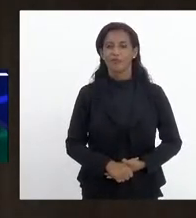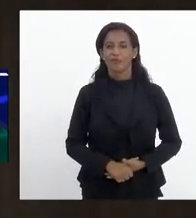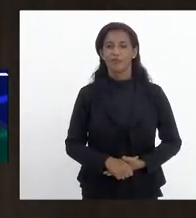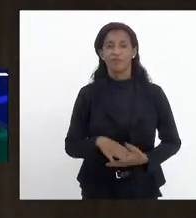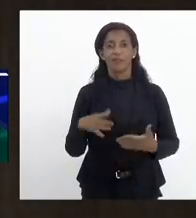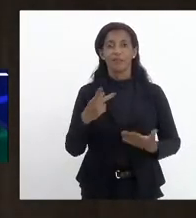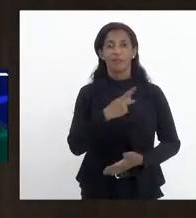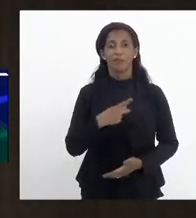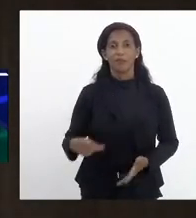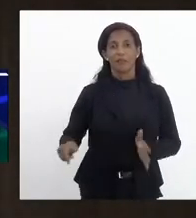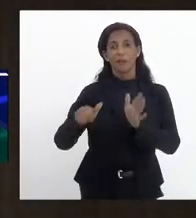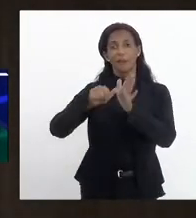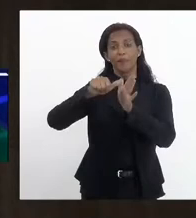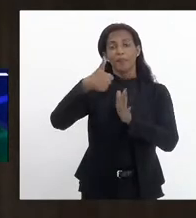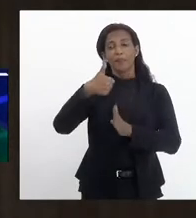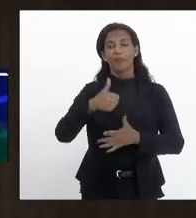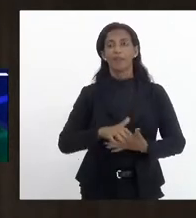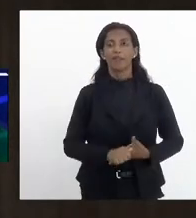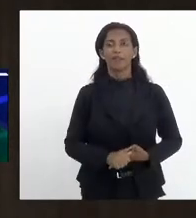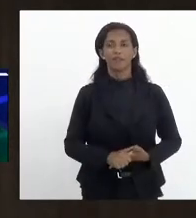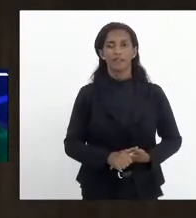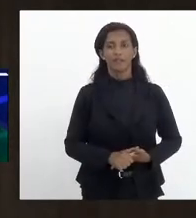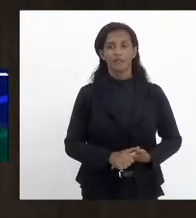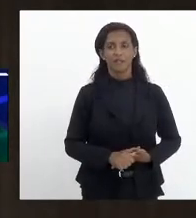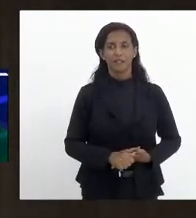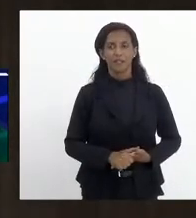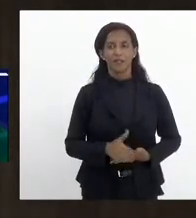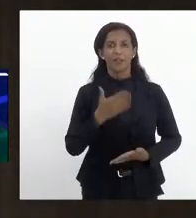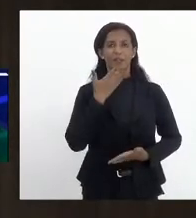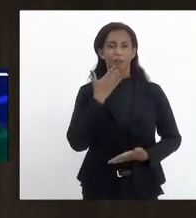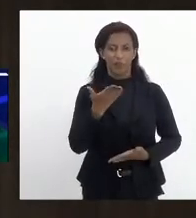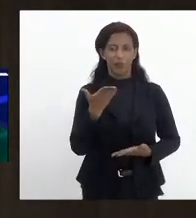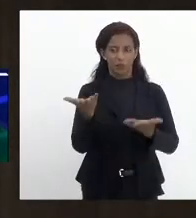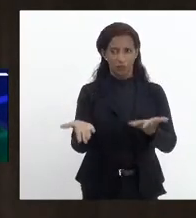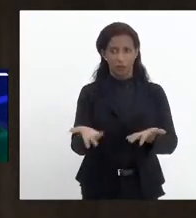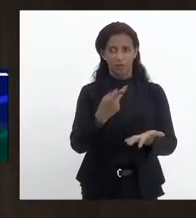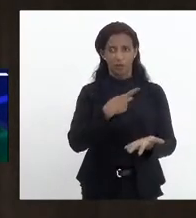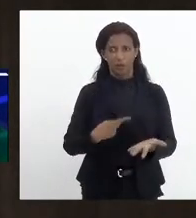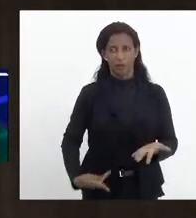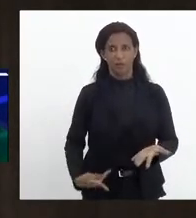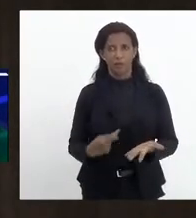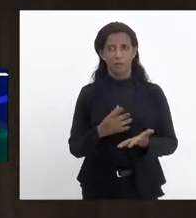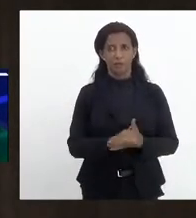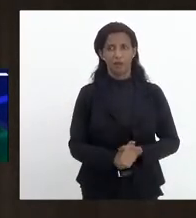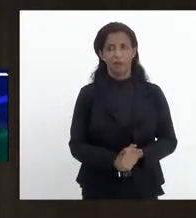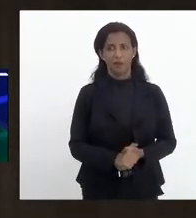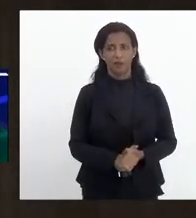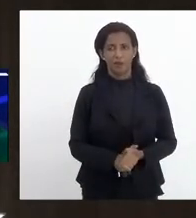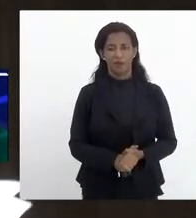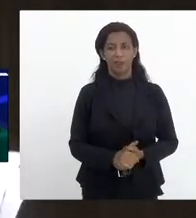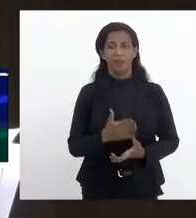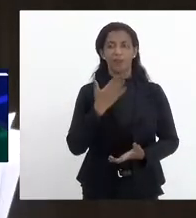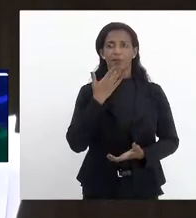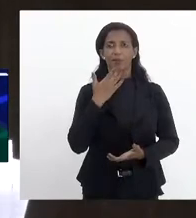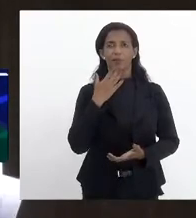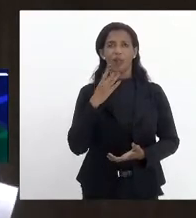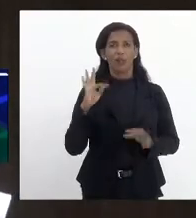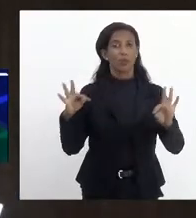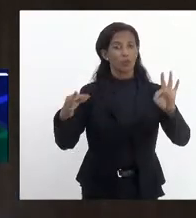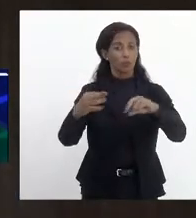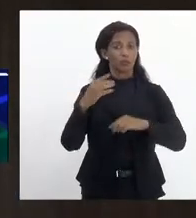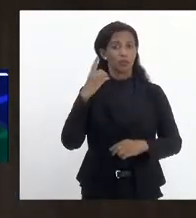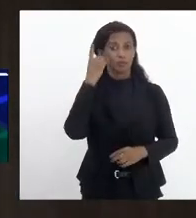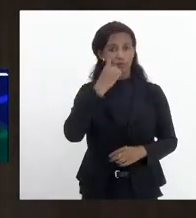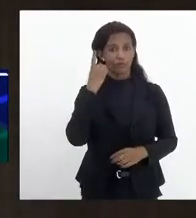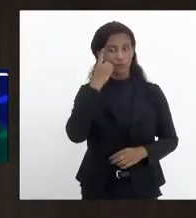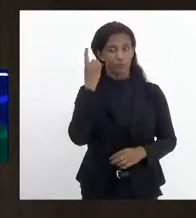Senhor presidente, em primeiro lugar, eu queria fazer um pedido à Vossa Excelência e um pedido aos deputados